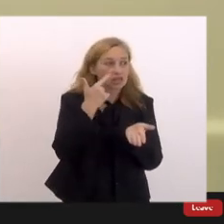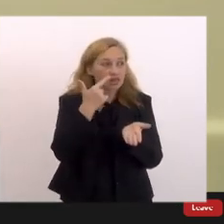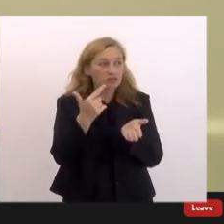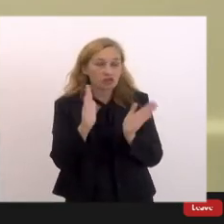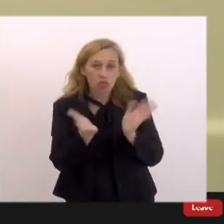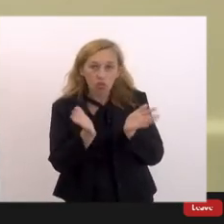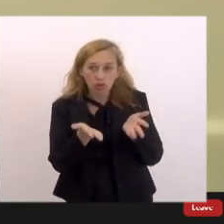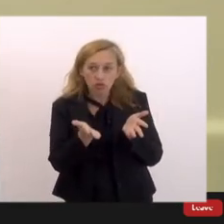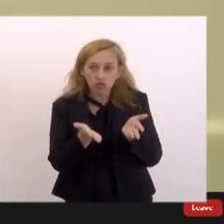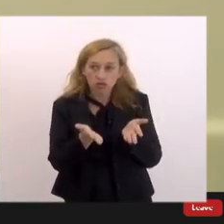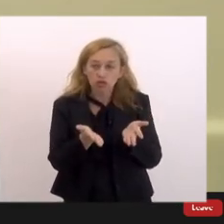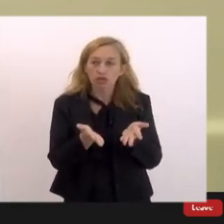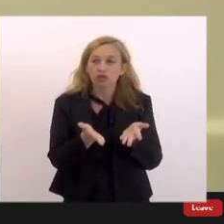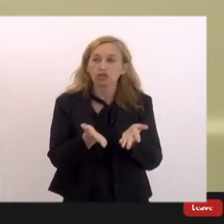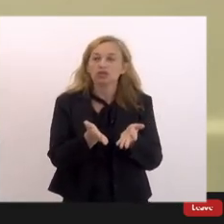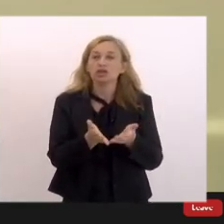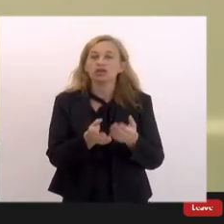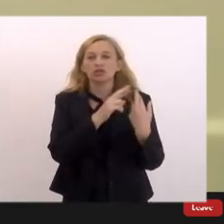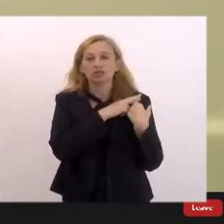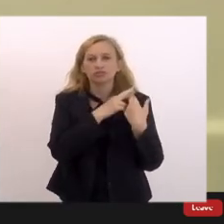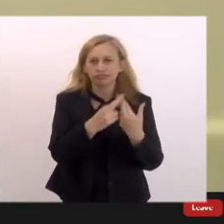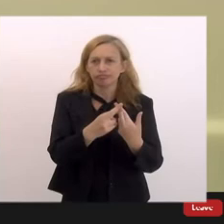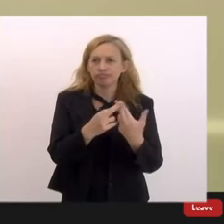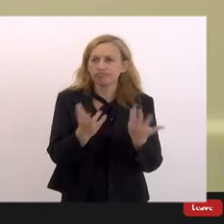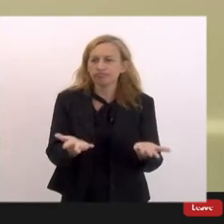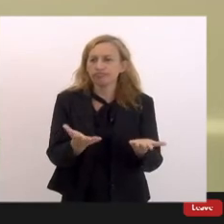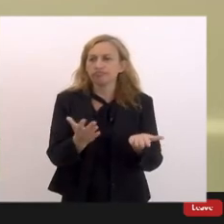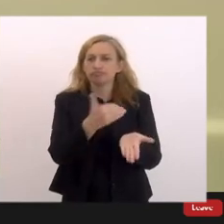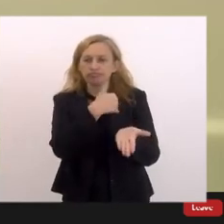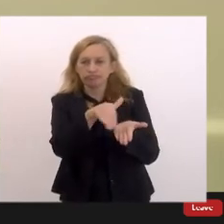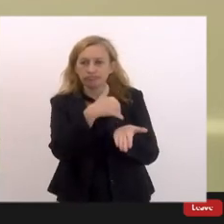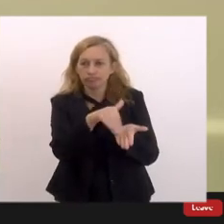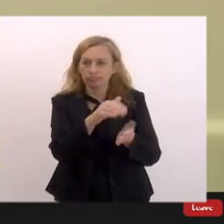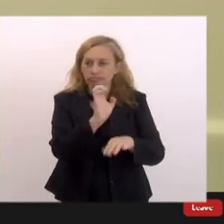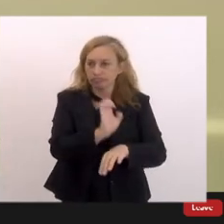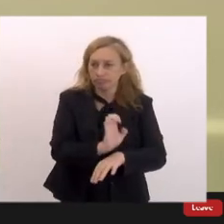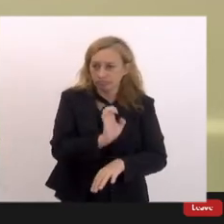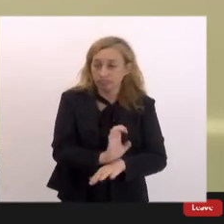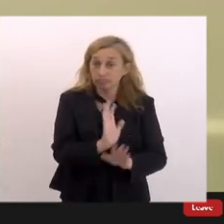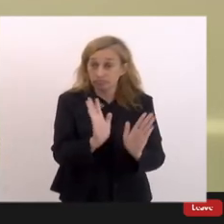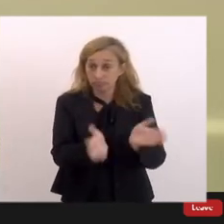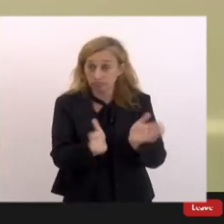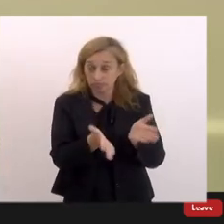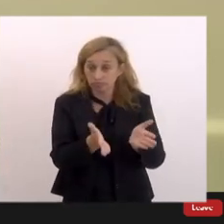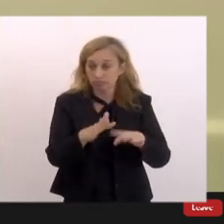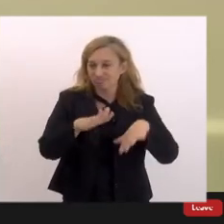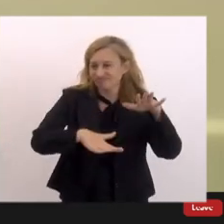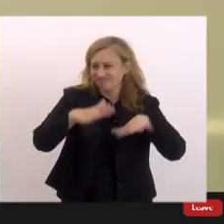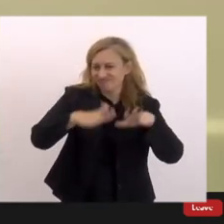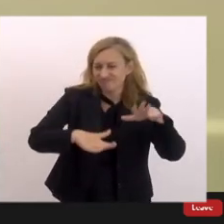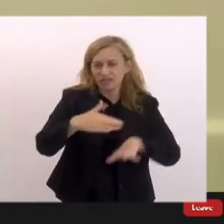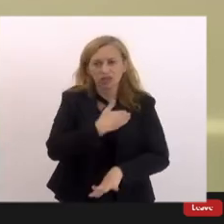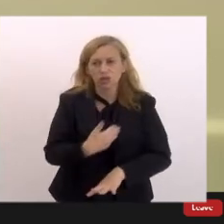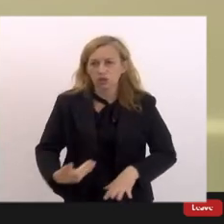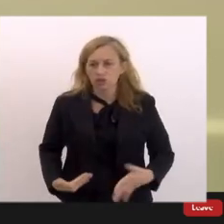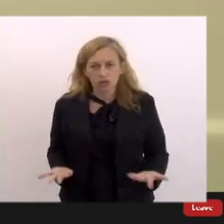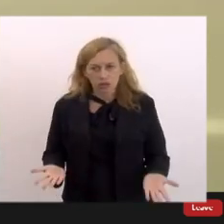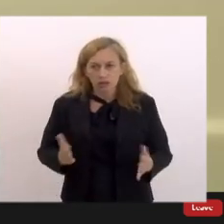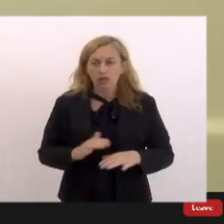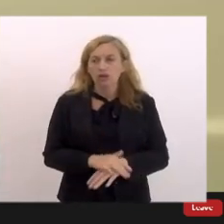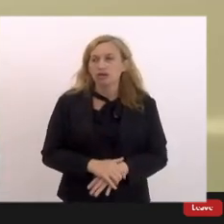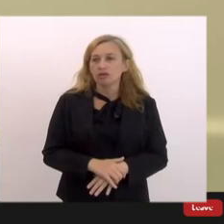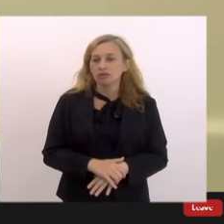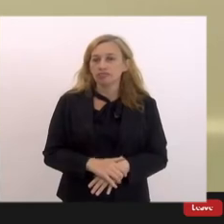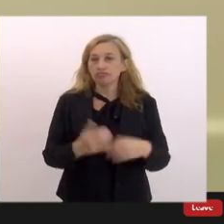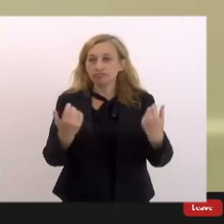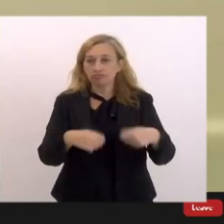hoje, não estamos eximindo a responsabilidade, né, da Secretaria Estadual de Saúde, independente do governo, né,